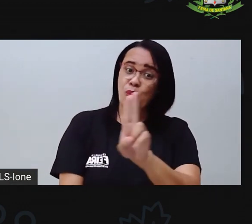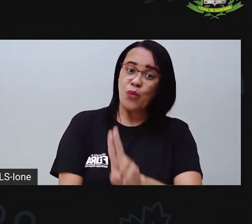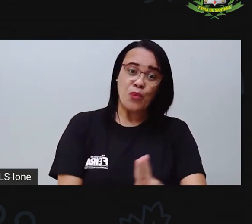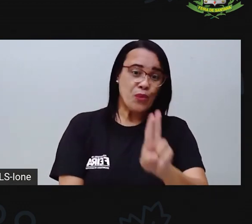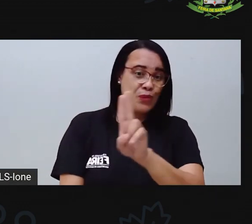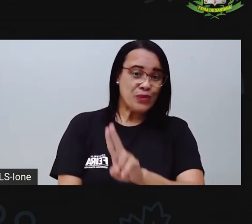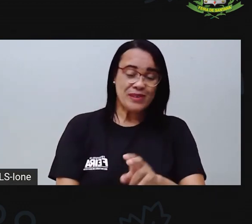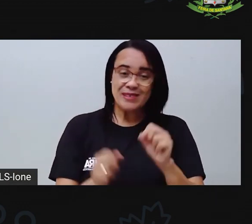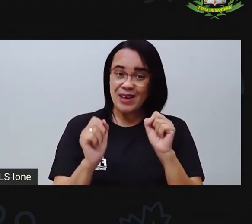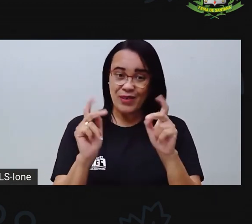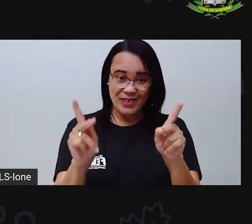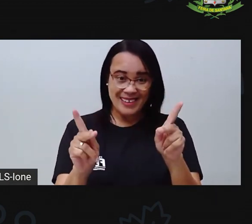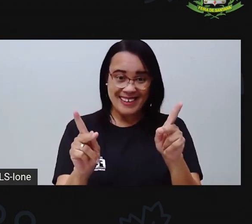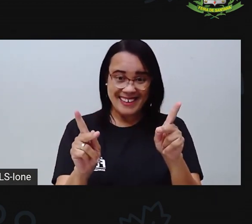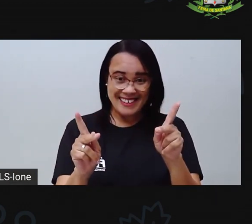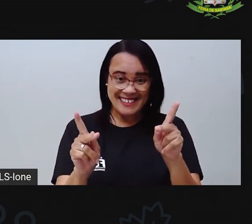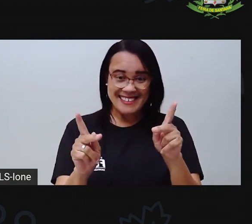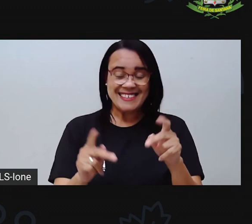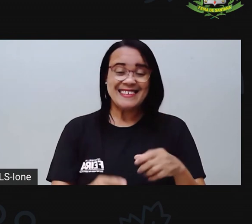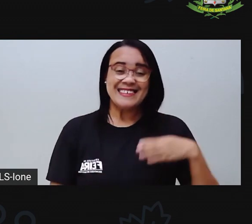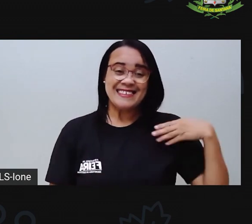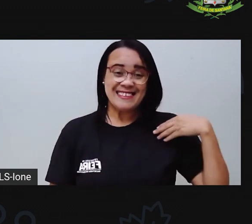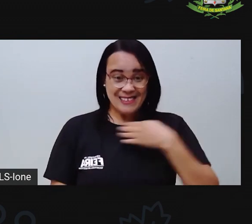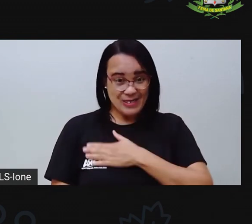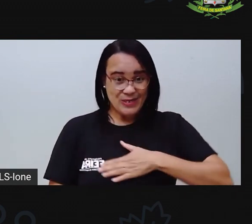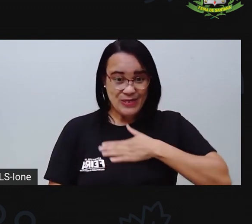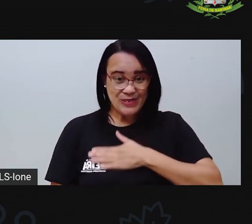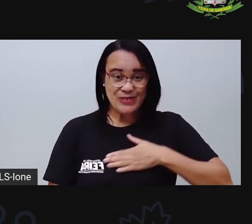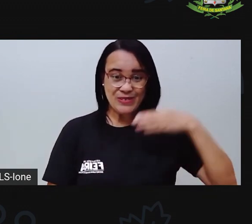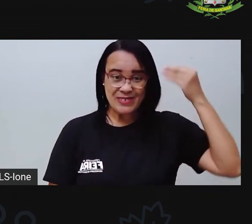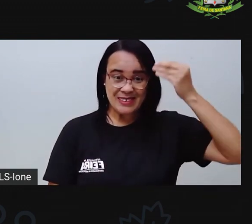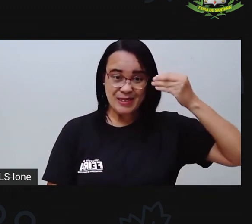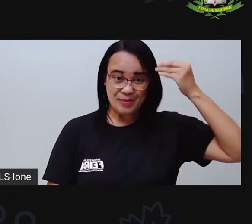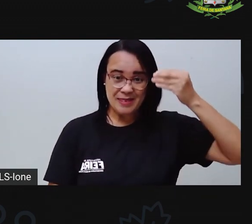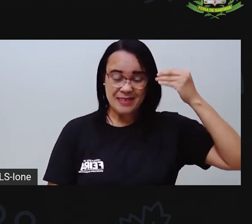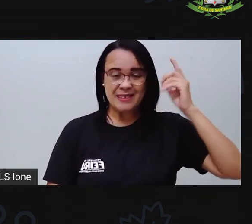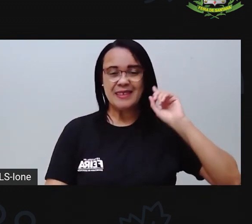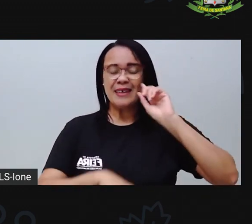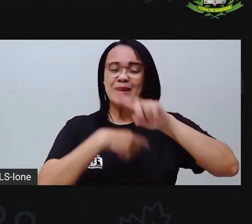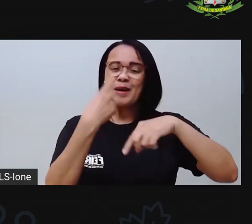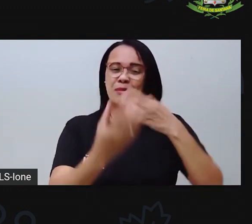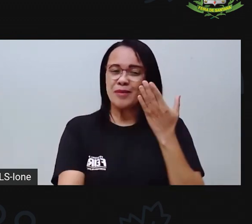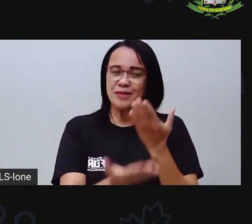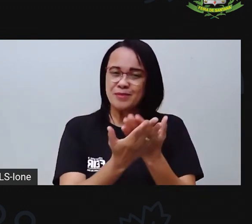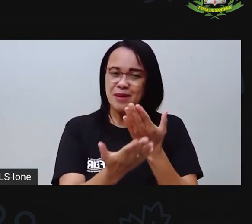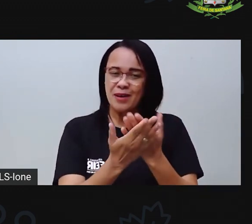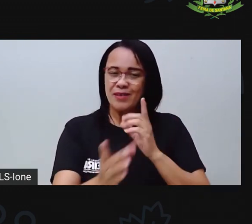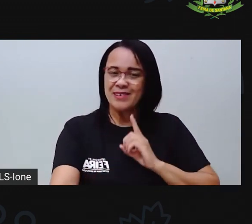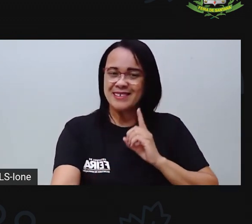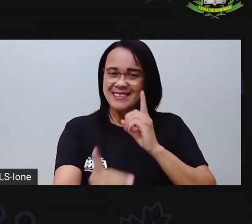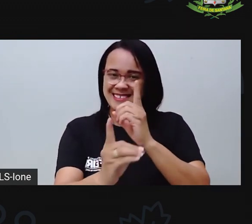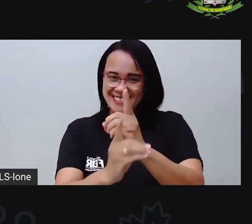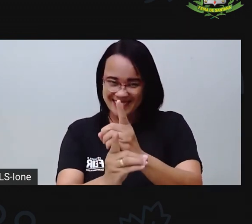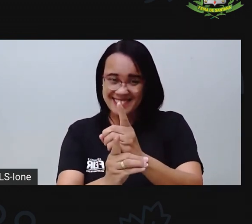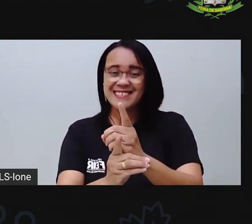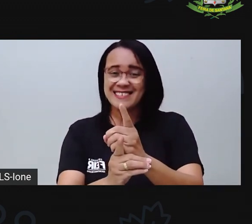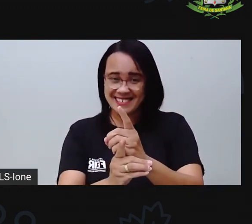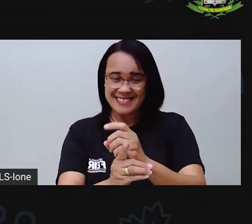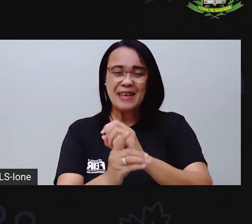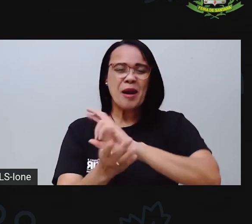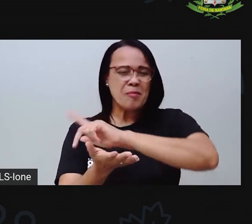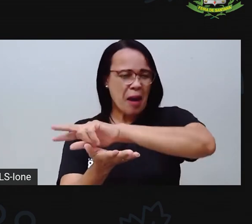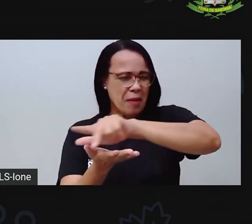Ok, gostaram da experiência? Espero que sim, tá certo? A gente se vê na próxima aula com